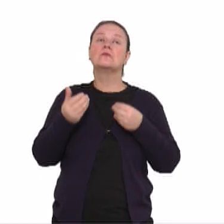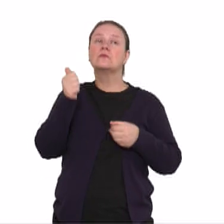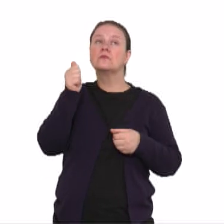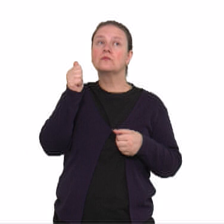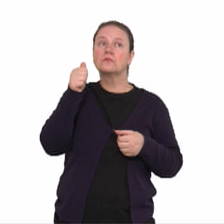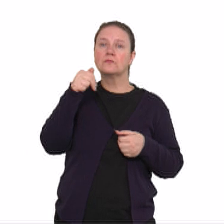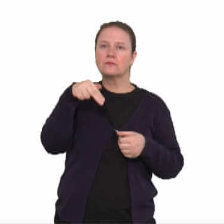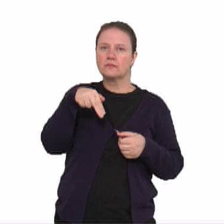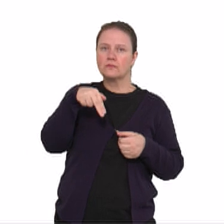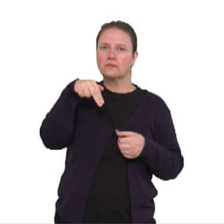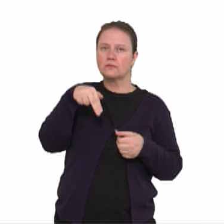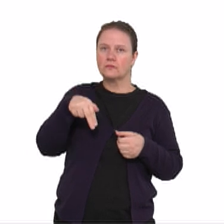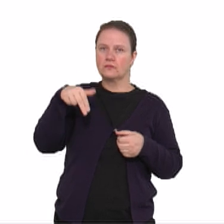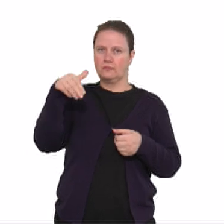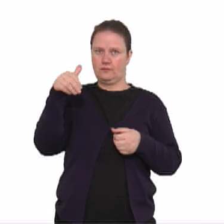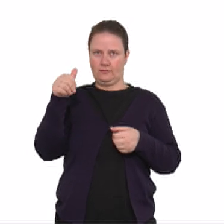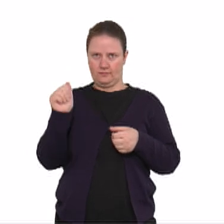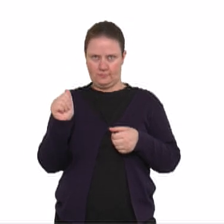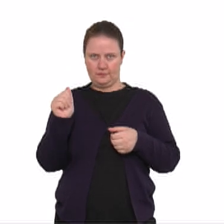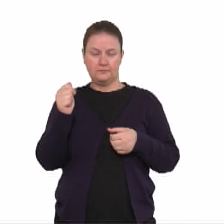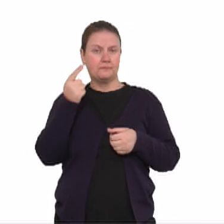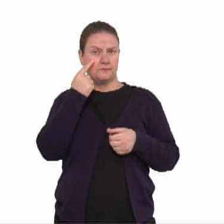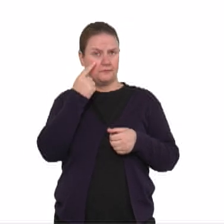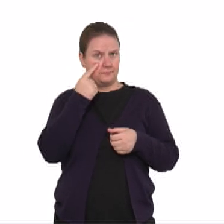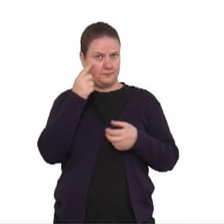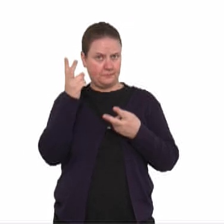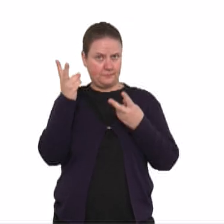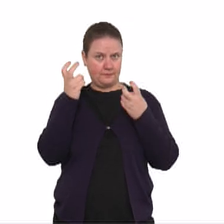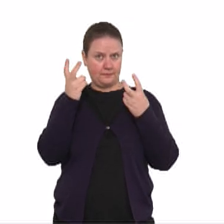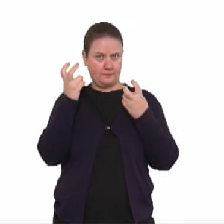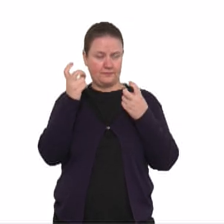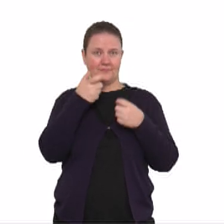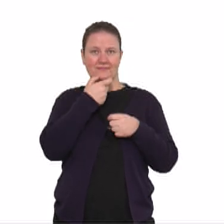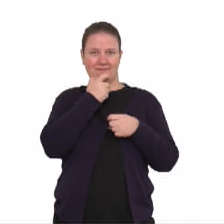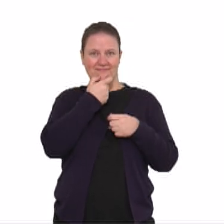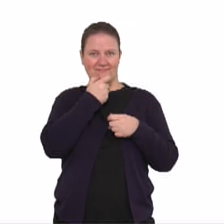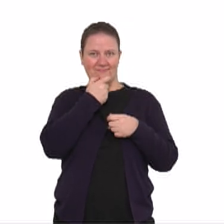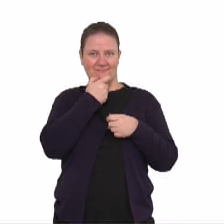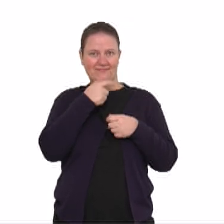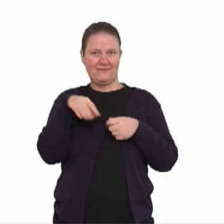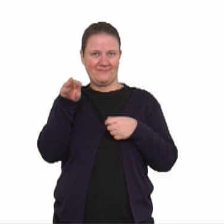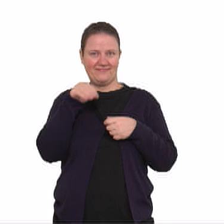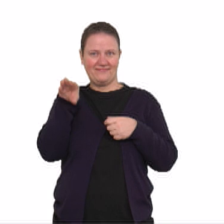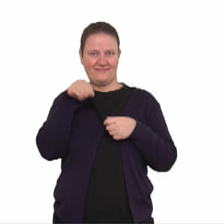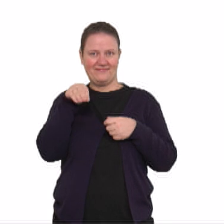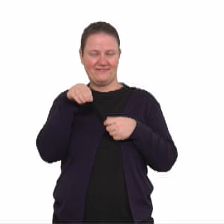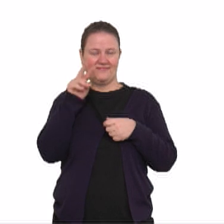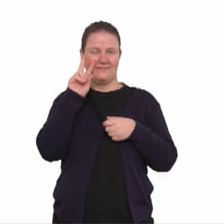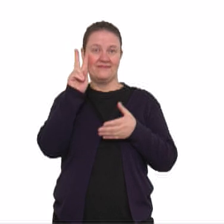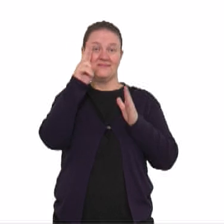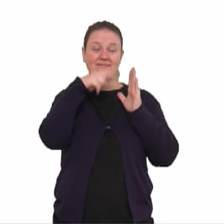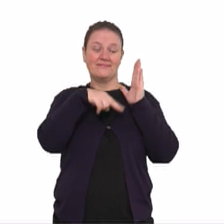class yesterday because she was traveling. Vamos ver.